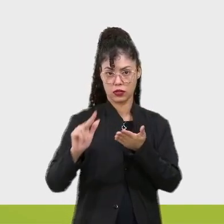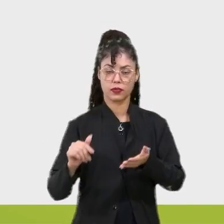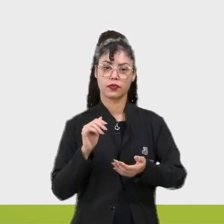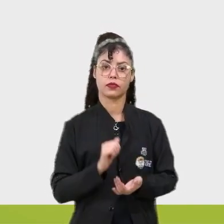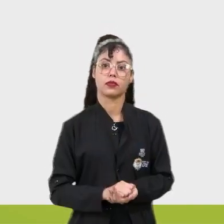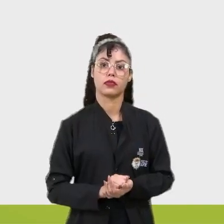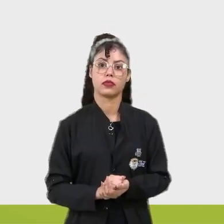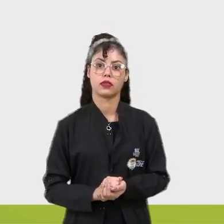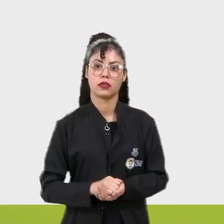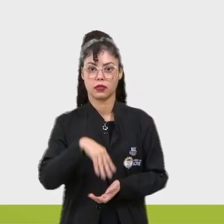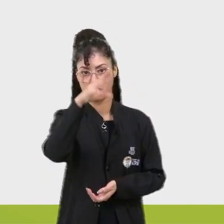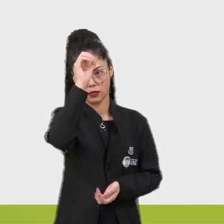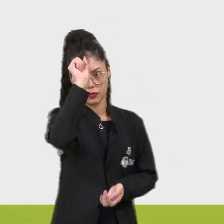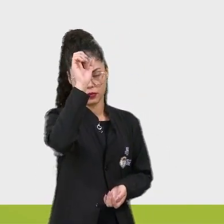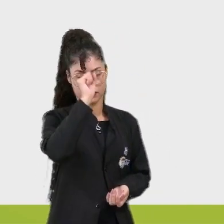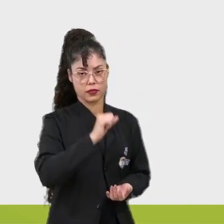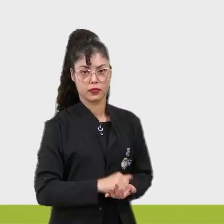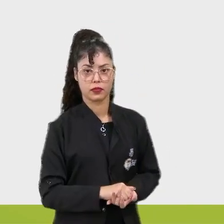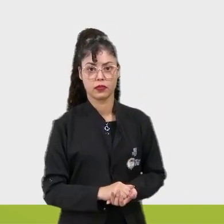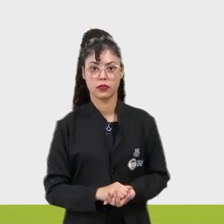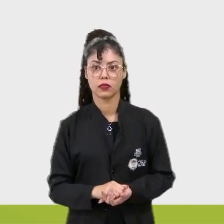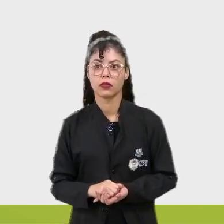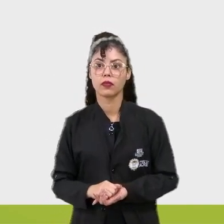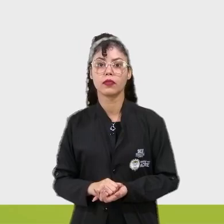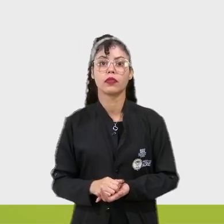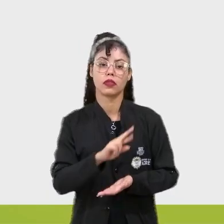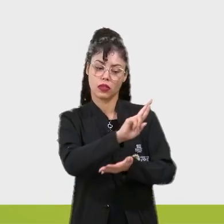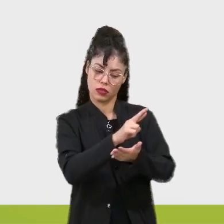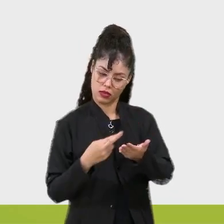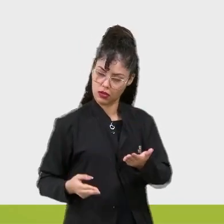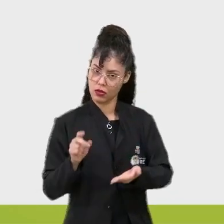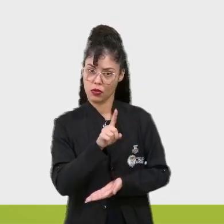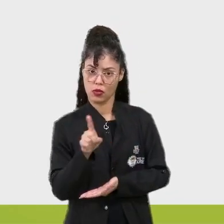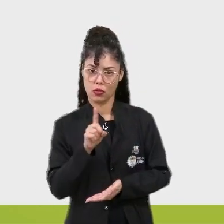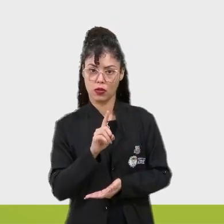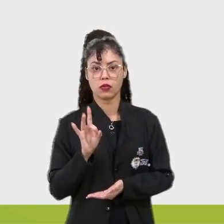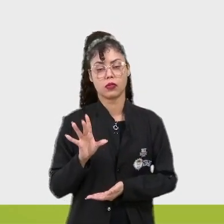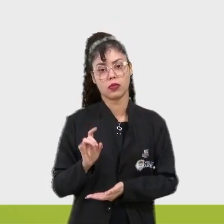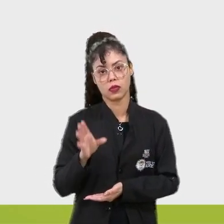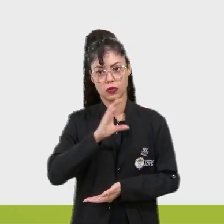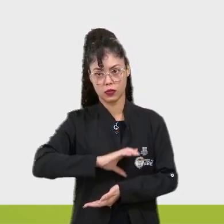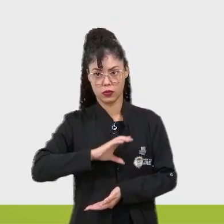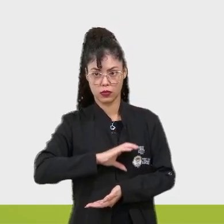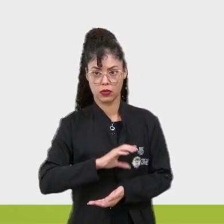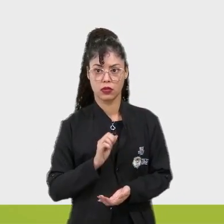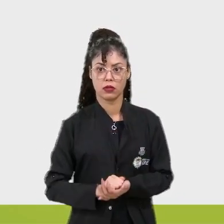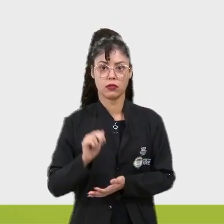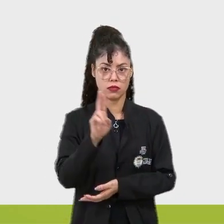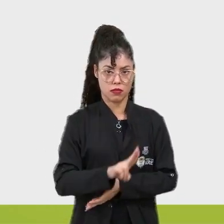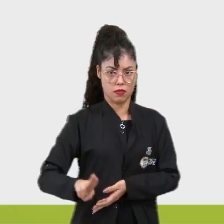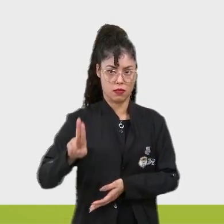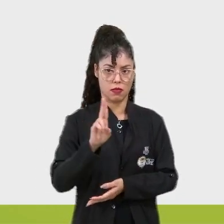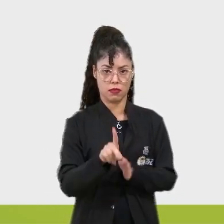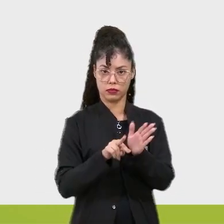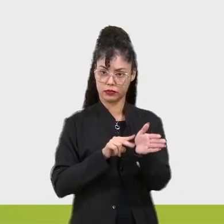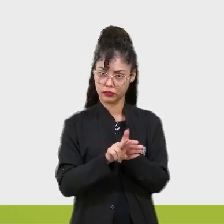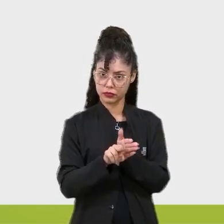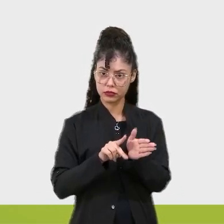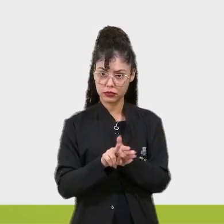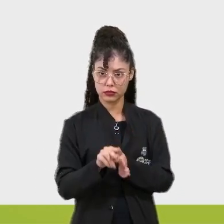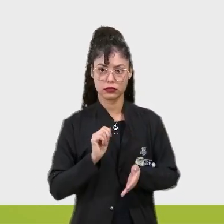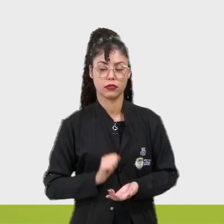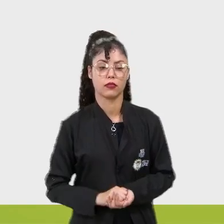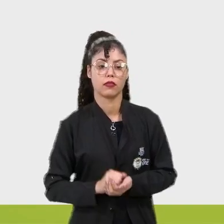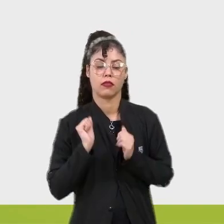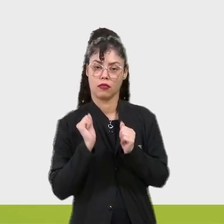áreas do conhecimento. Né? Redação não é só língua portuguesa, você pode utilizar a biologia,